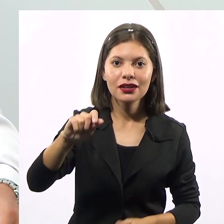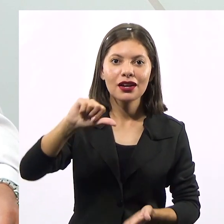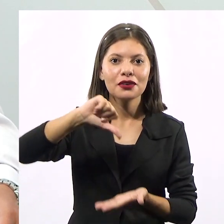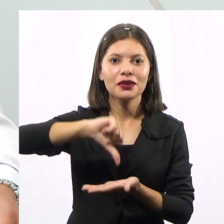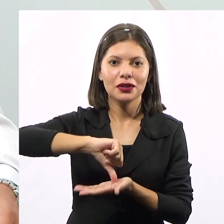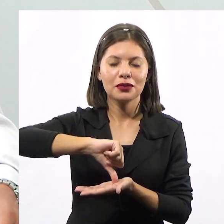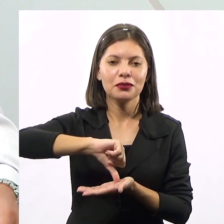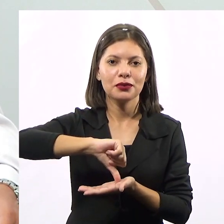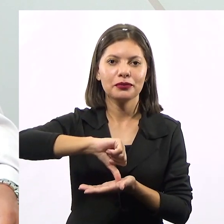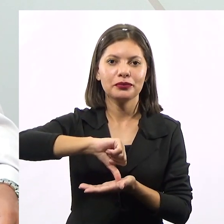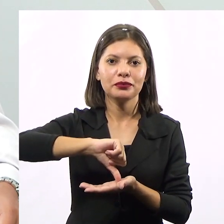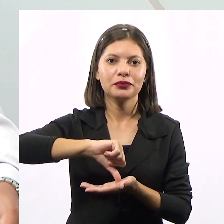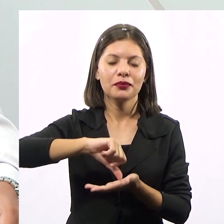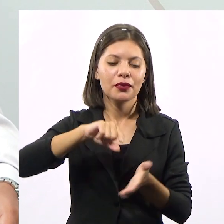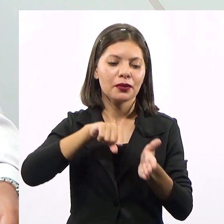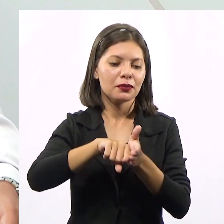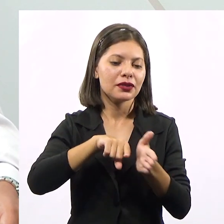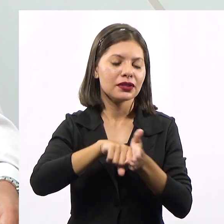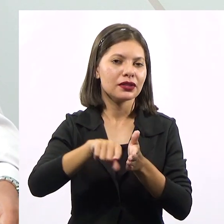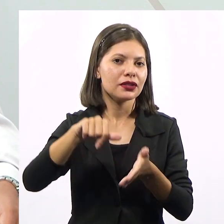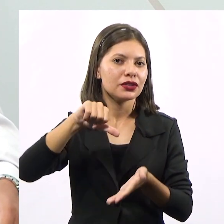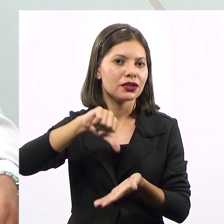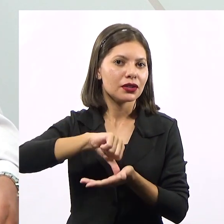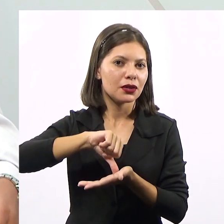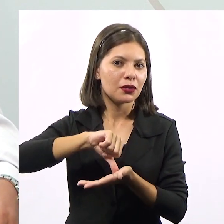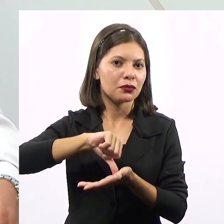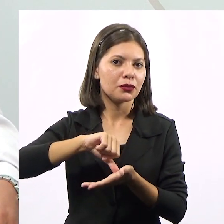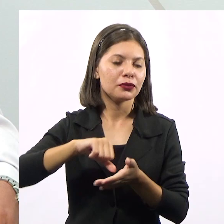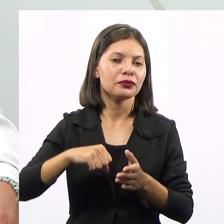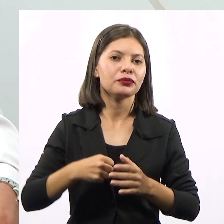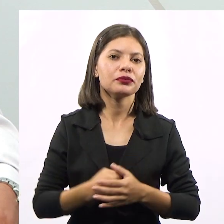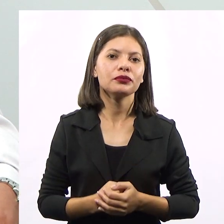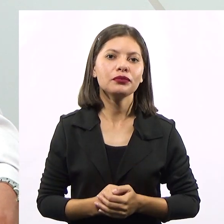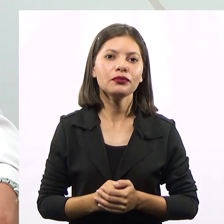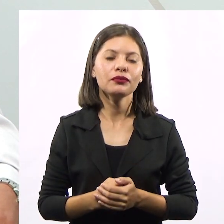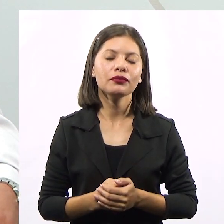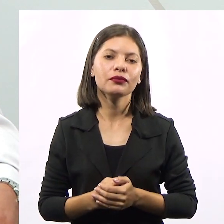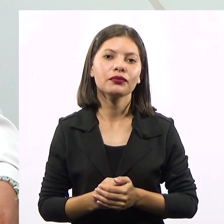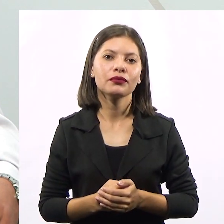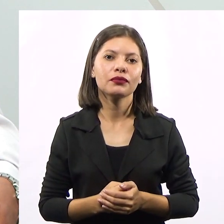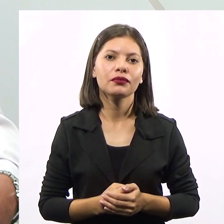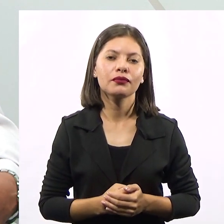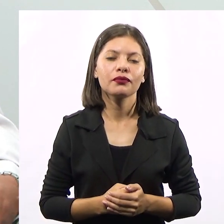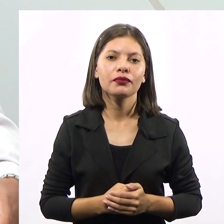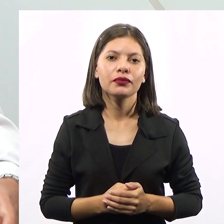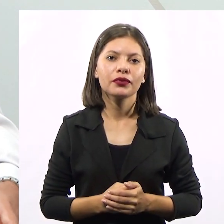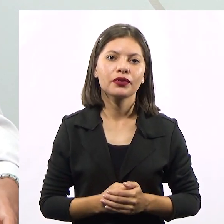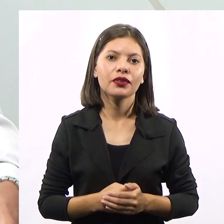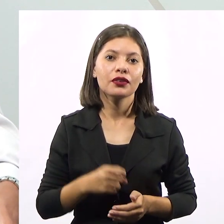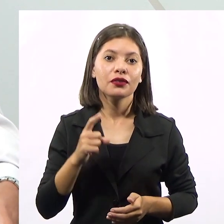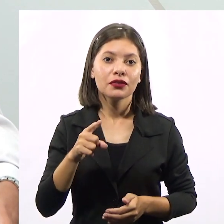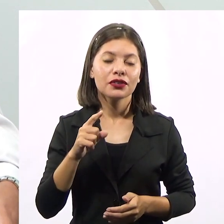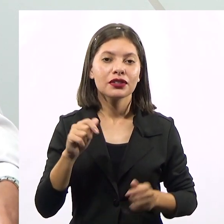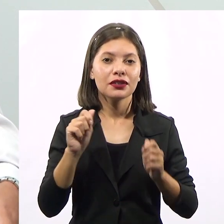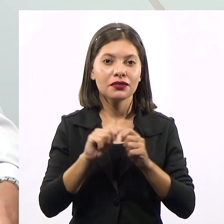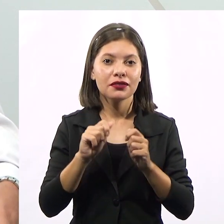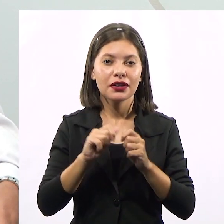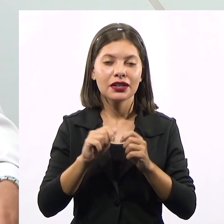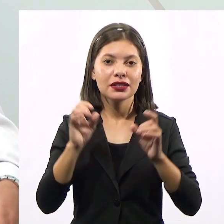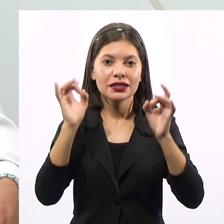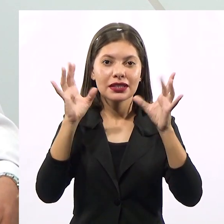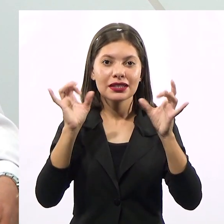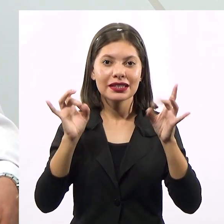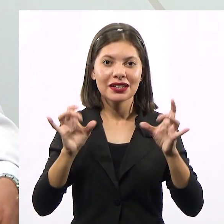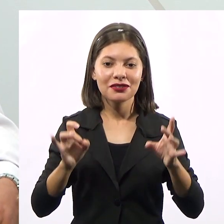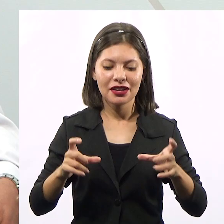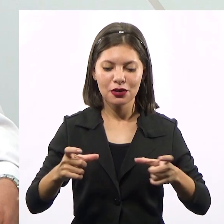a campo, que é o que a gente fala de uma pesquisa de campo, ou de uma etnografia, o início de uma etnografia, você